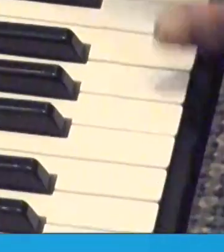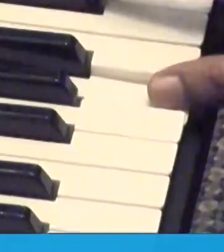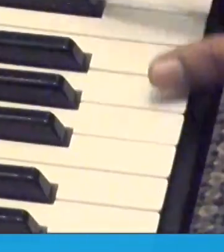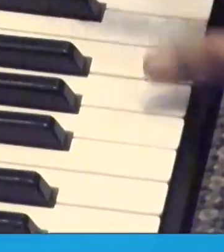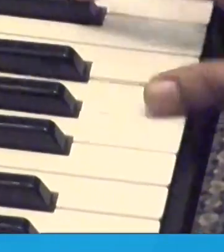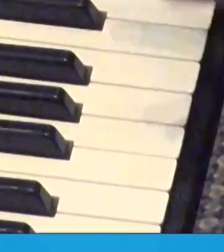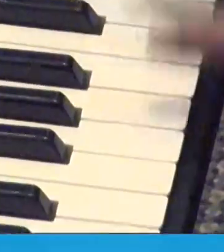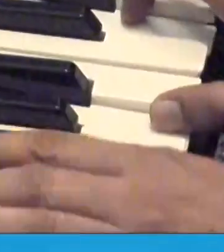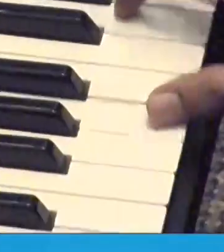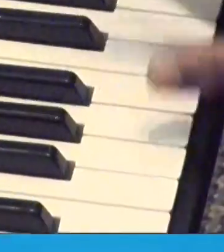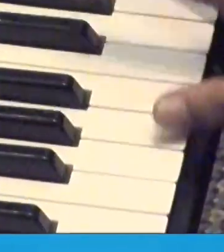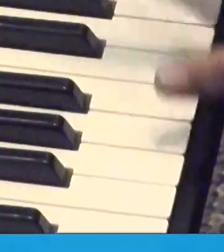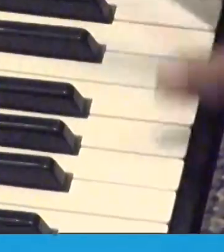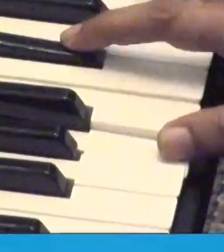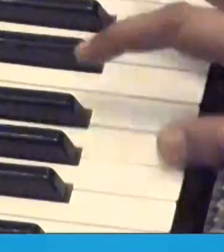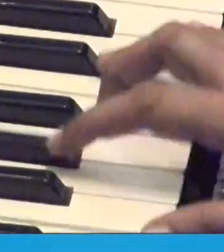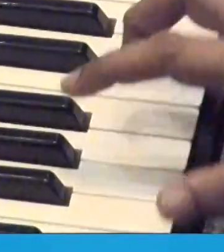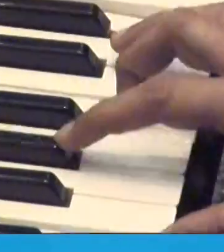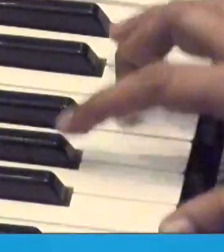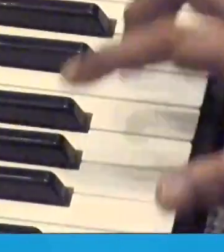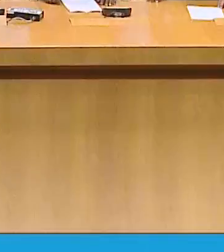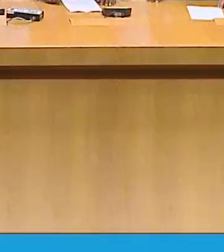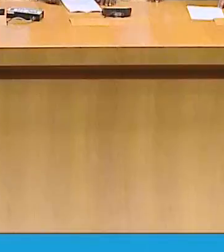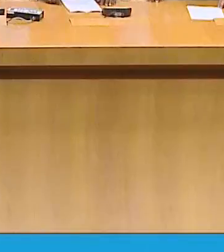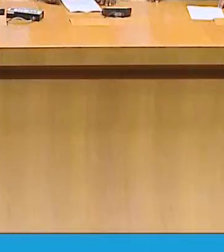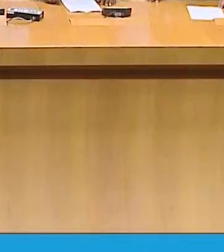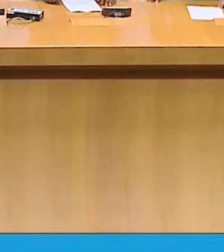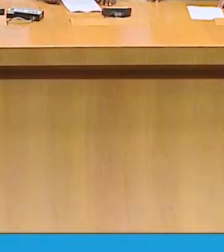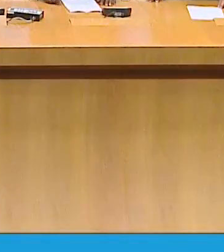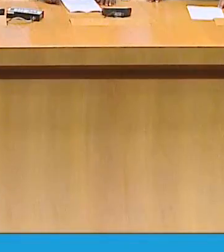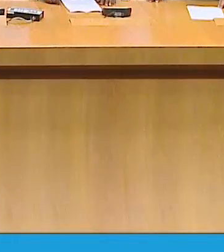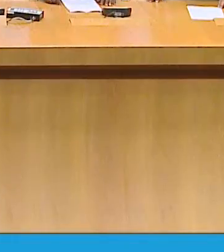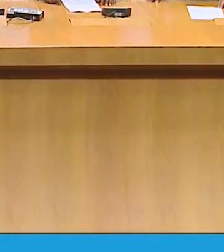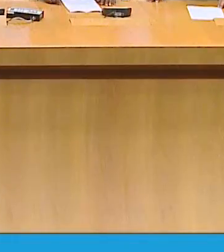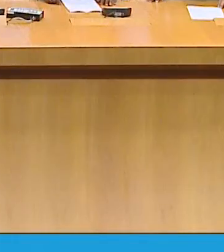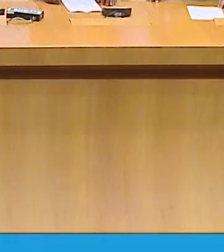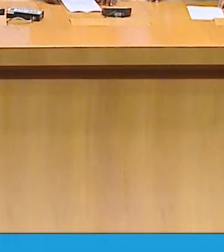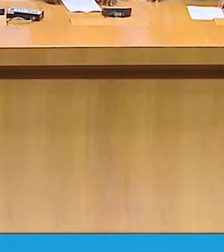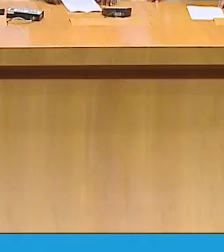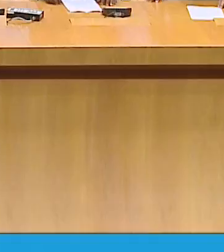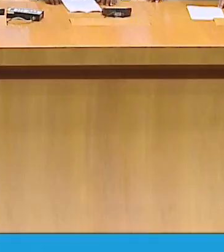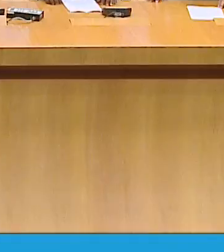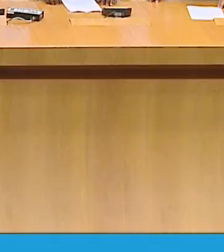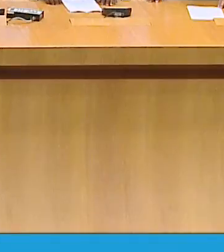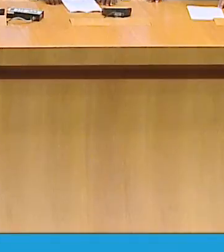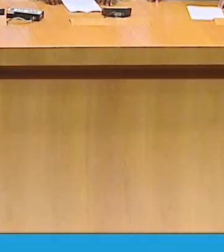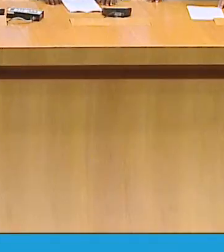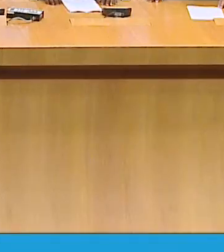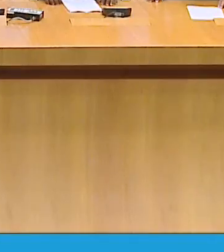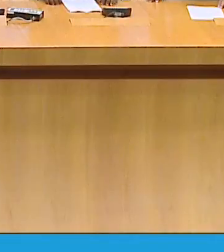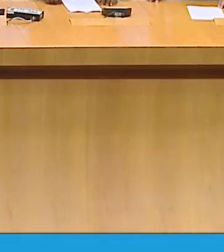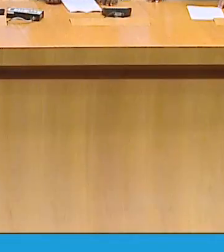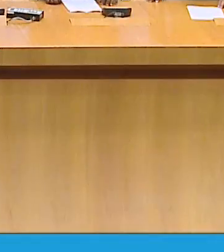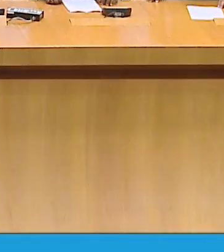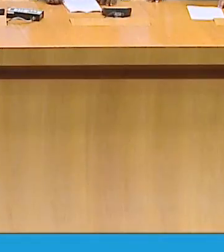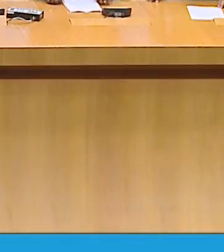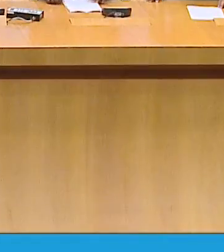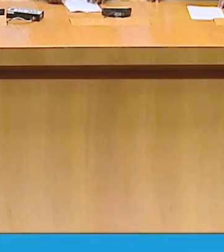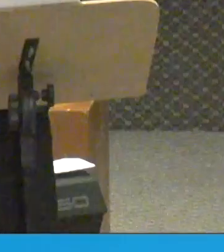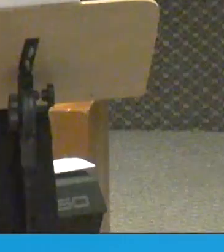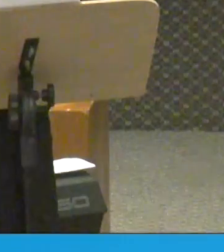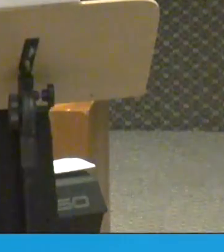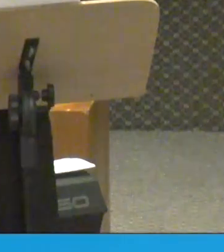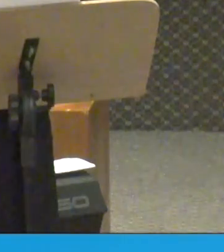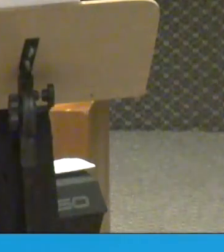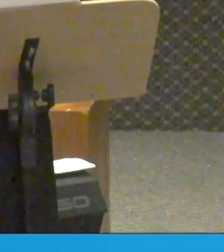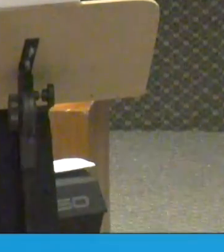todos irmãos. Pois Jesus disse que somos todos irmãos. Quem plantar a paz e o